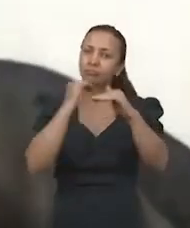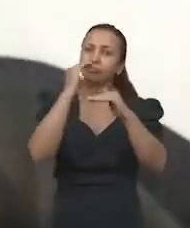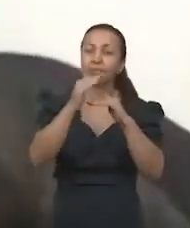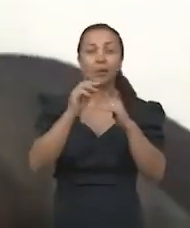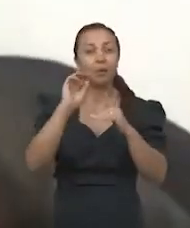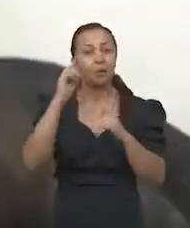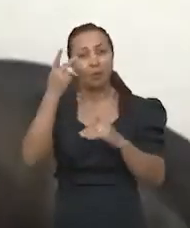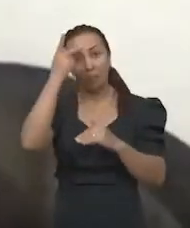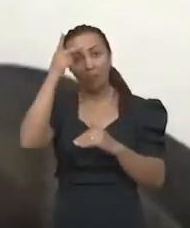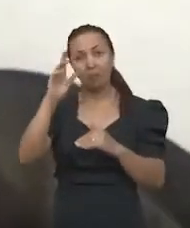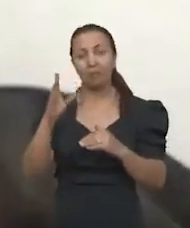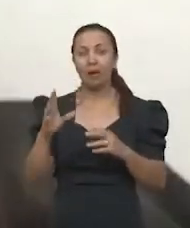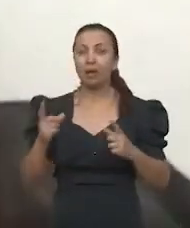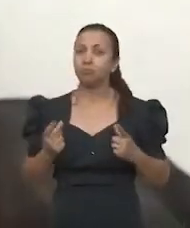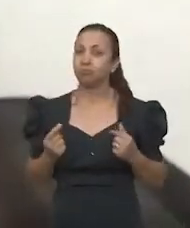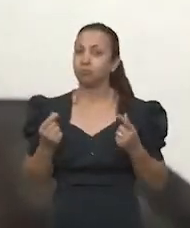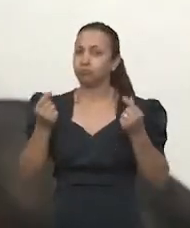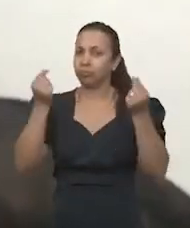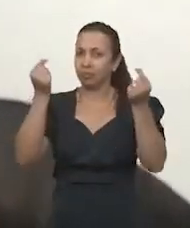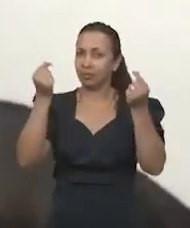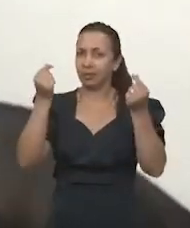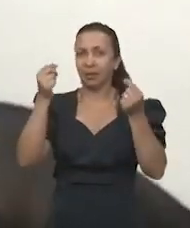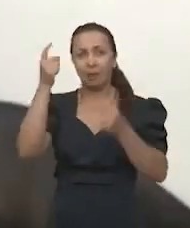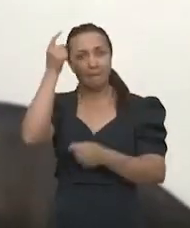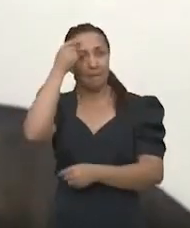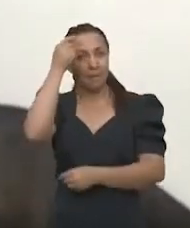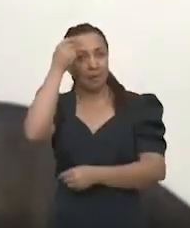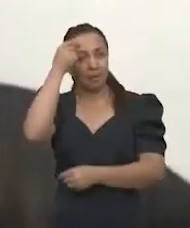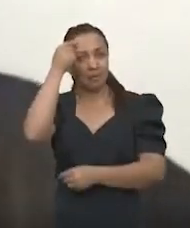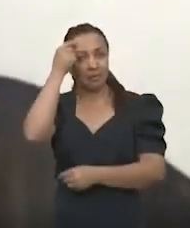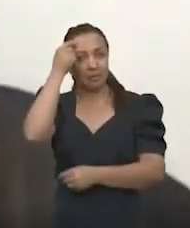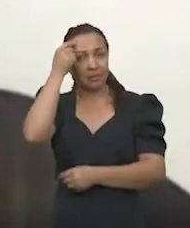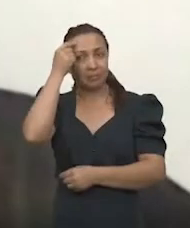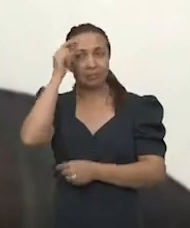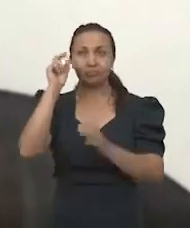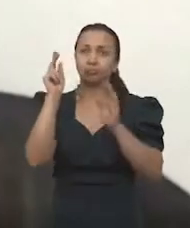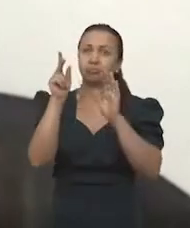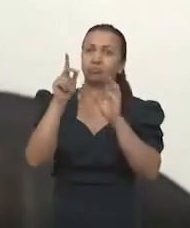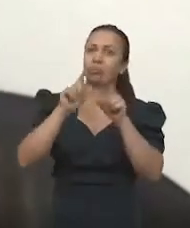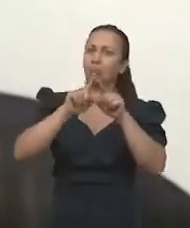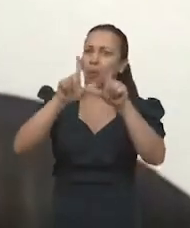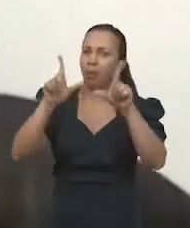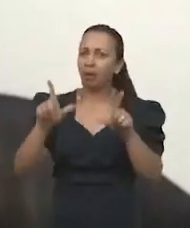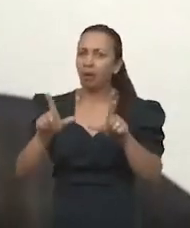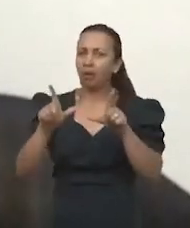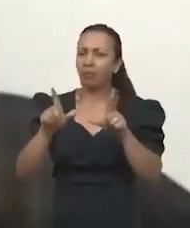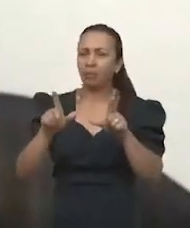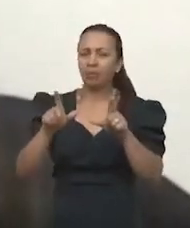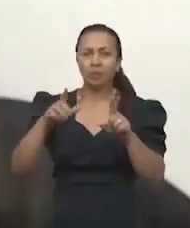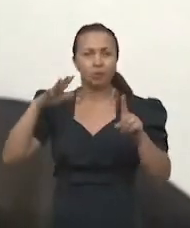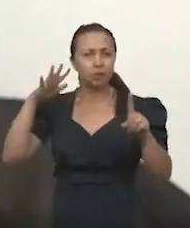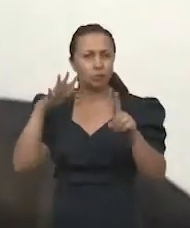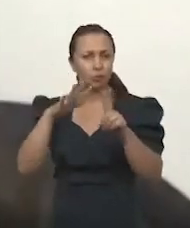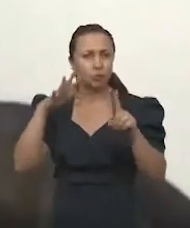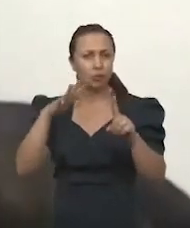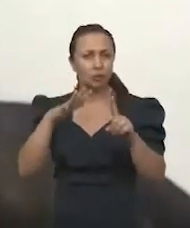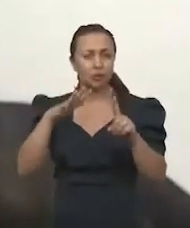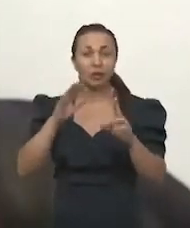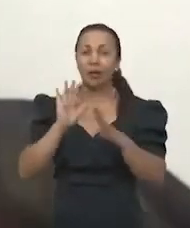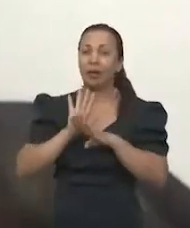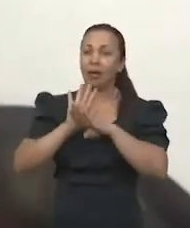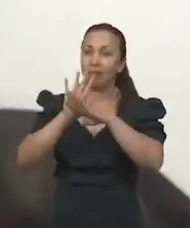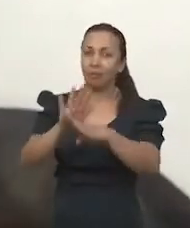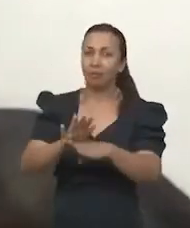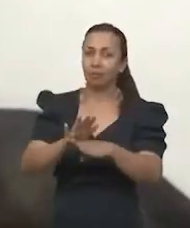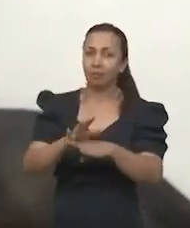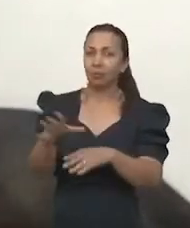Seja para o enriquecimento, ou seja, pensar, né, programas de intervenção que